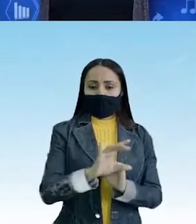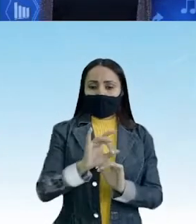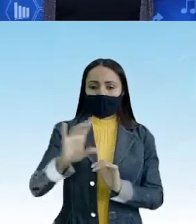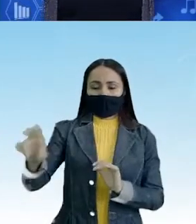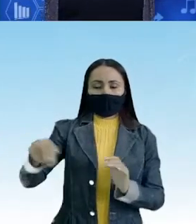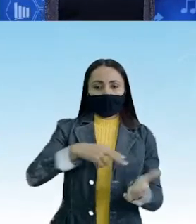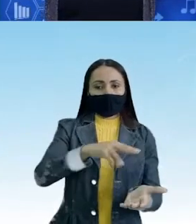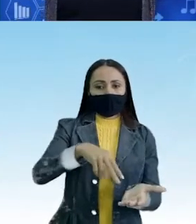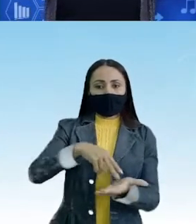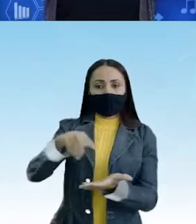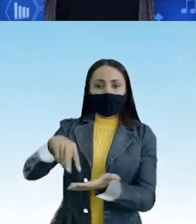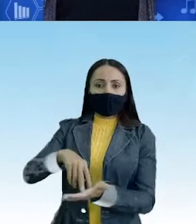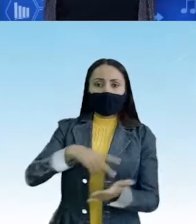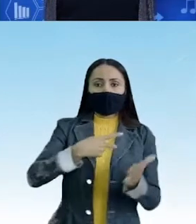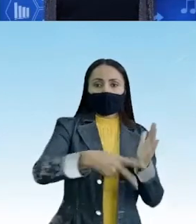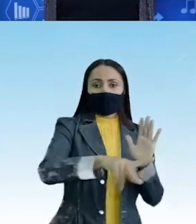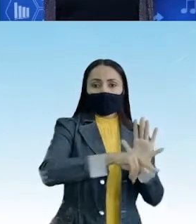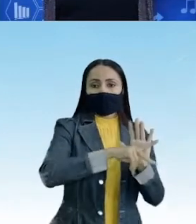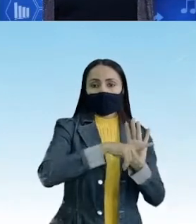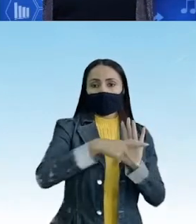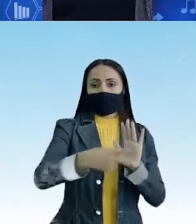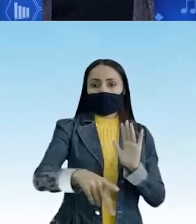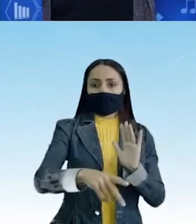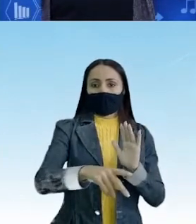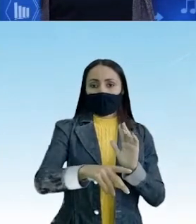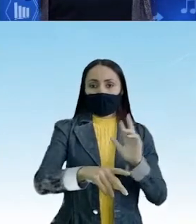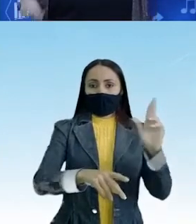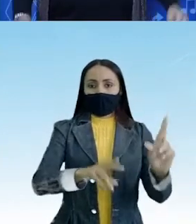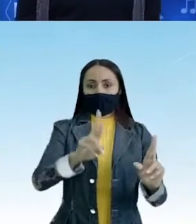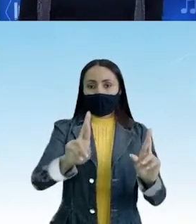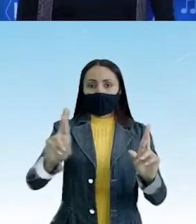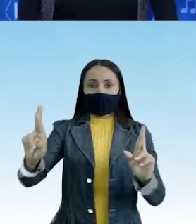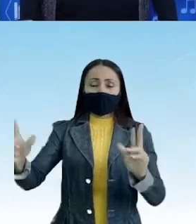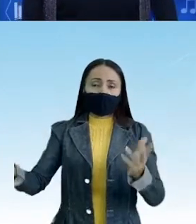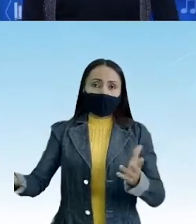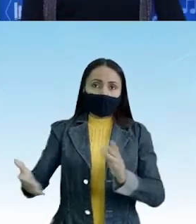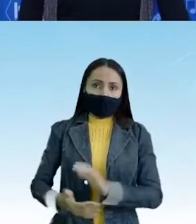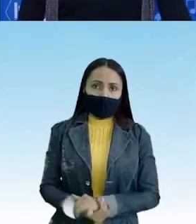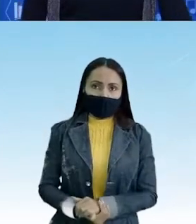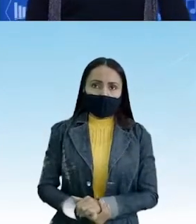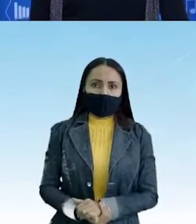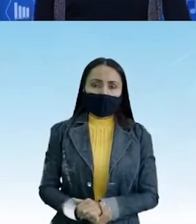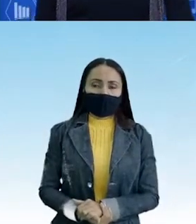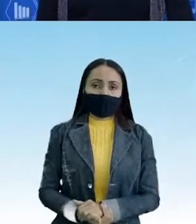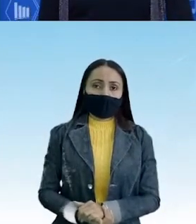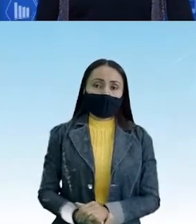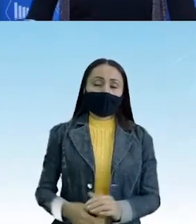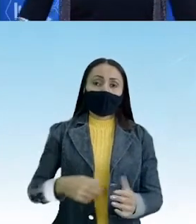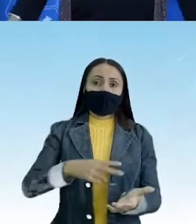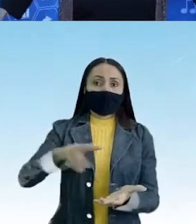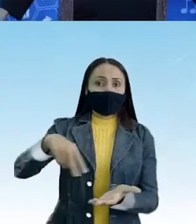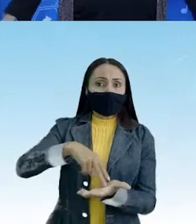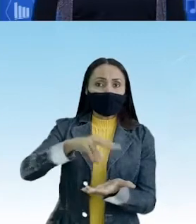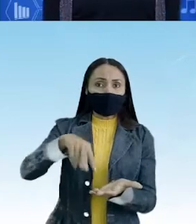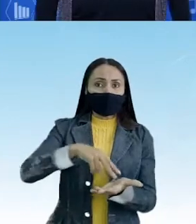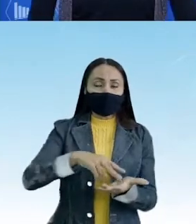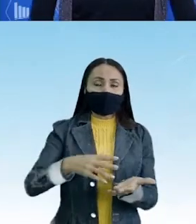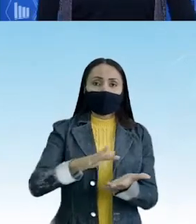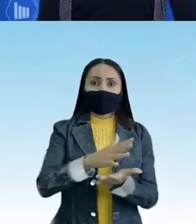sua representação, vieram da origem da música africana. A dança,